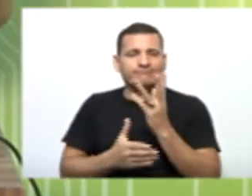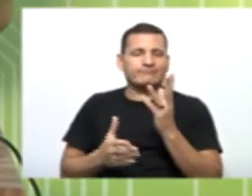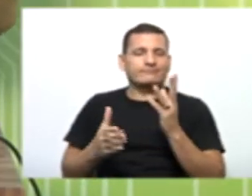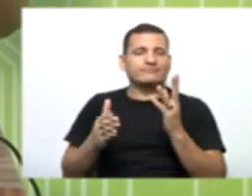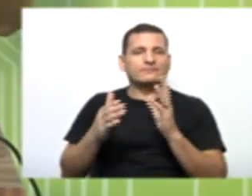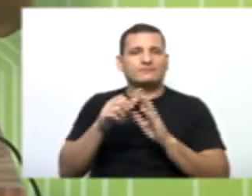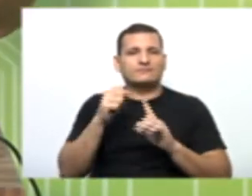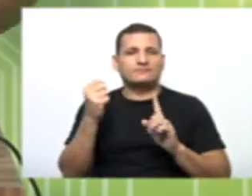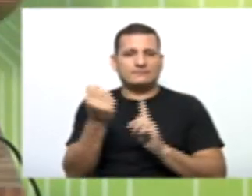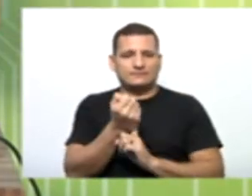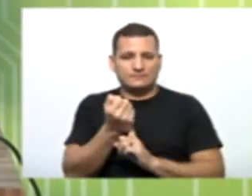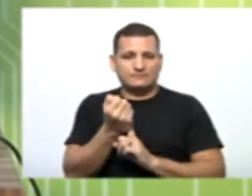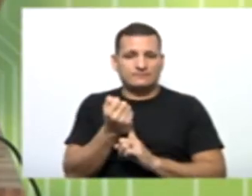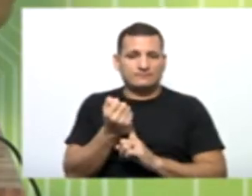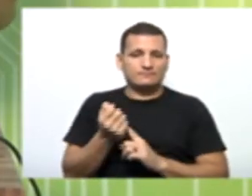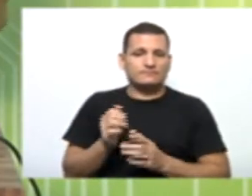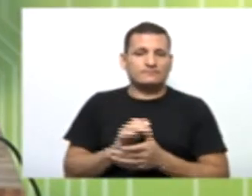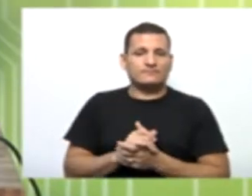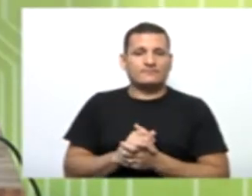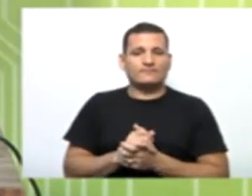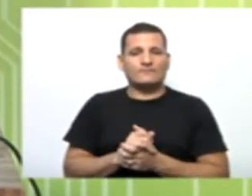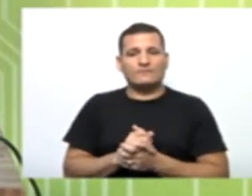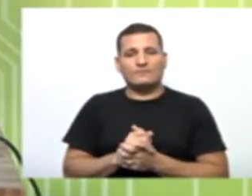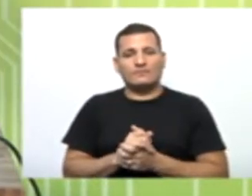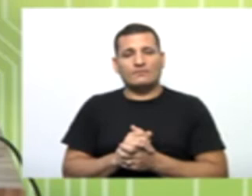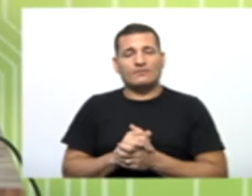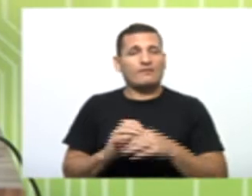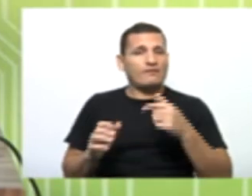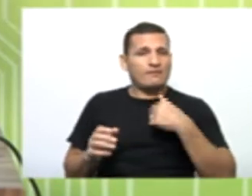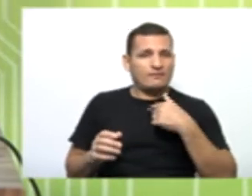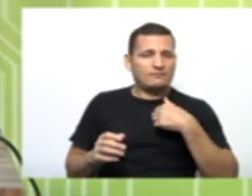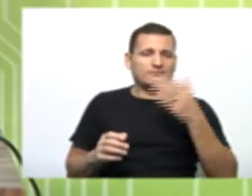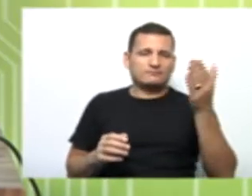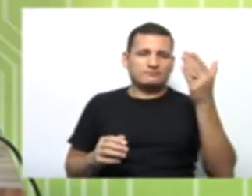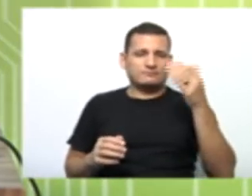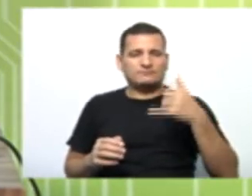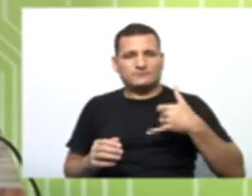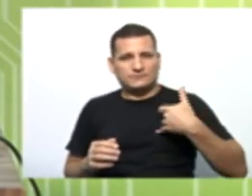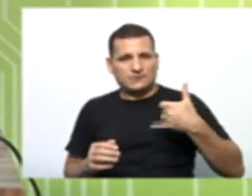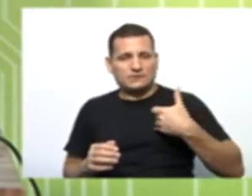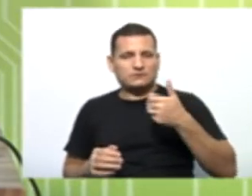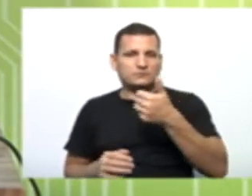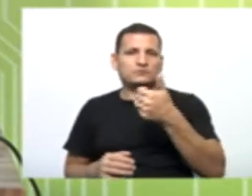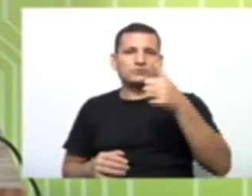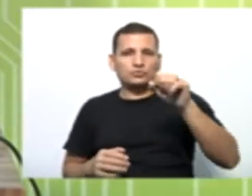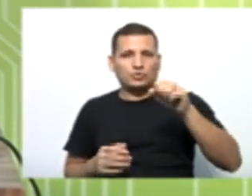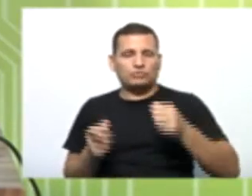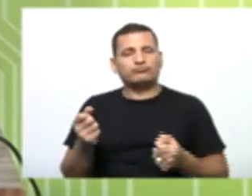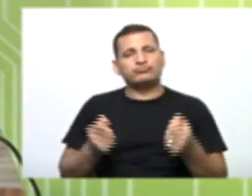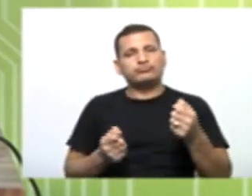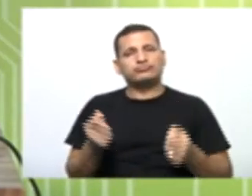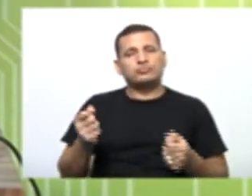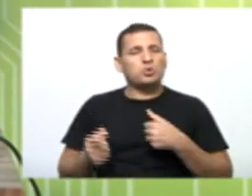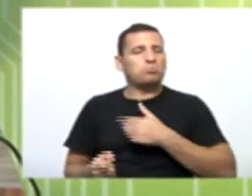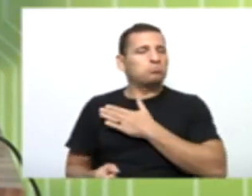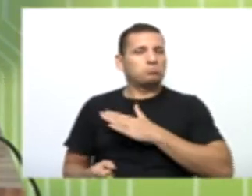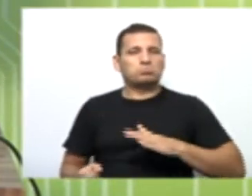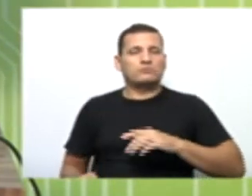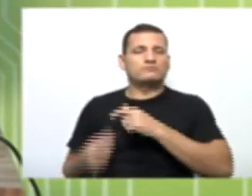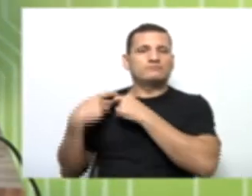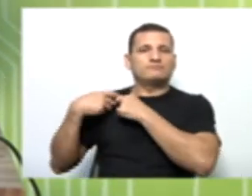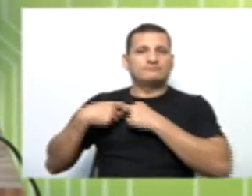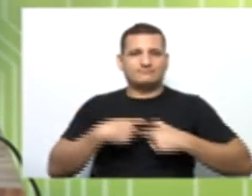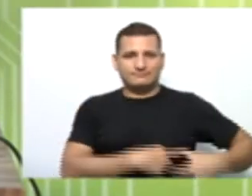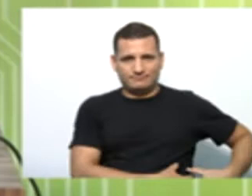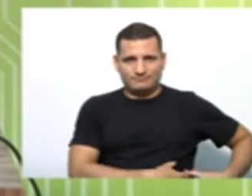sociais. Eu admito, professor Wesley, que quando eu comecei a dirigir aos 18 anos de idade, eu não gostava de utilizar o cinto de segurança. Mas aí com o